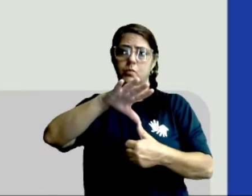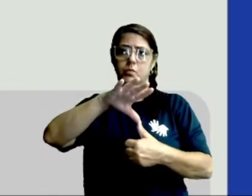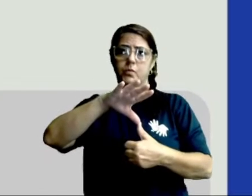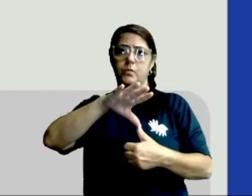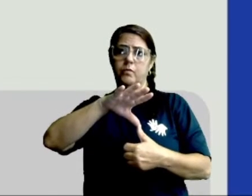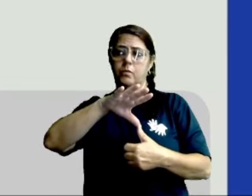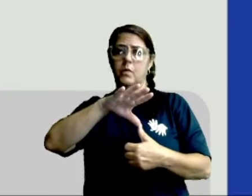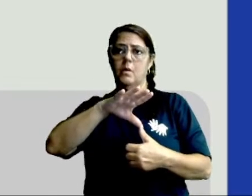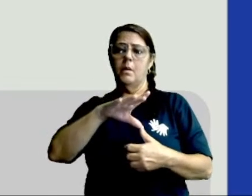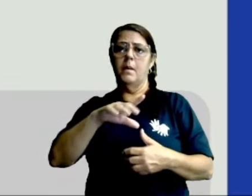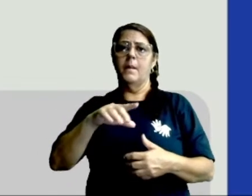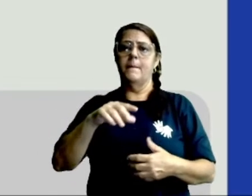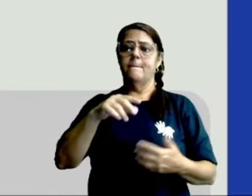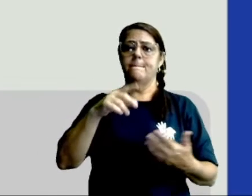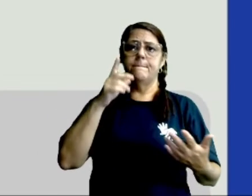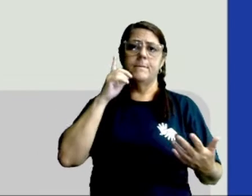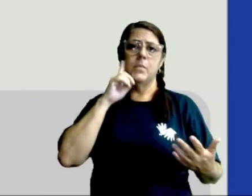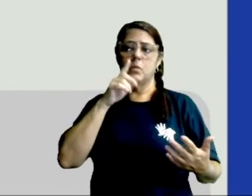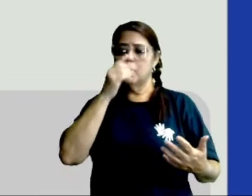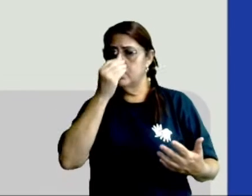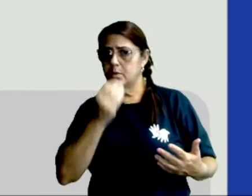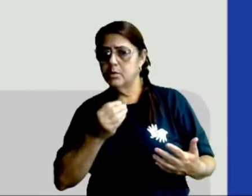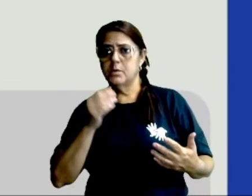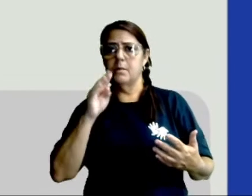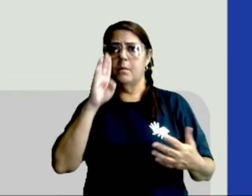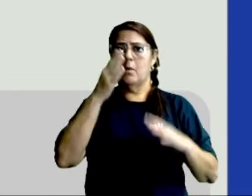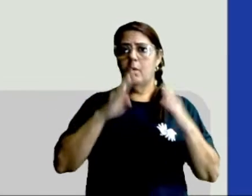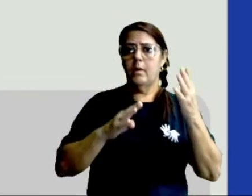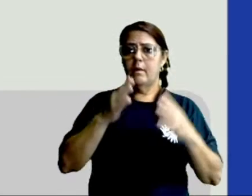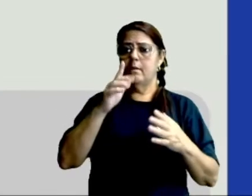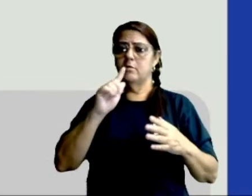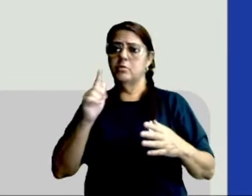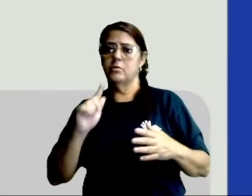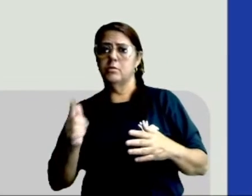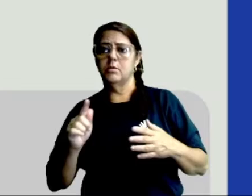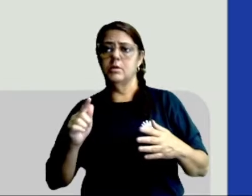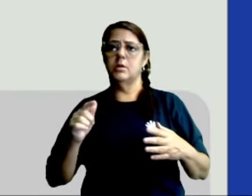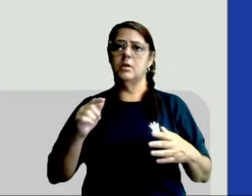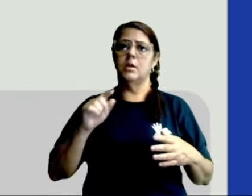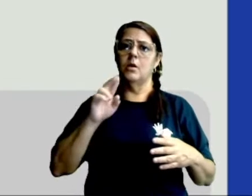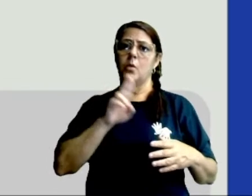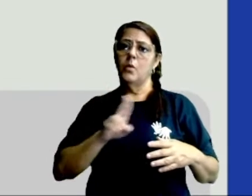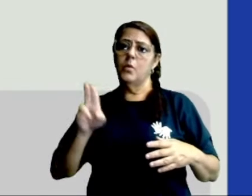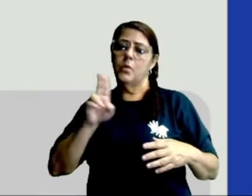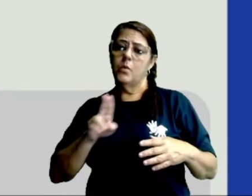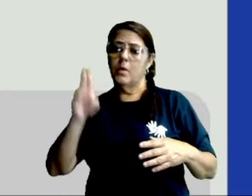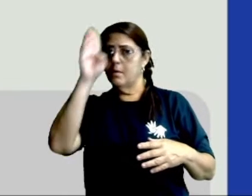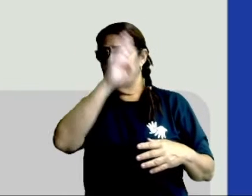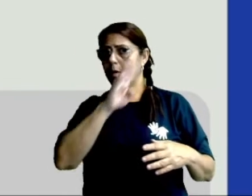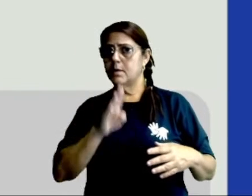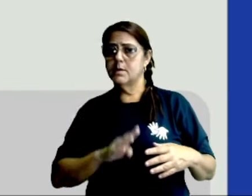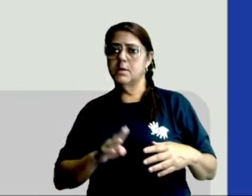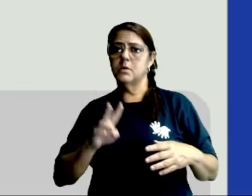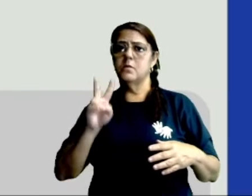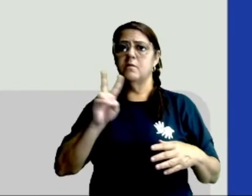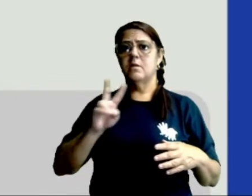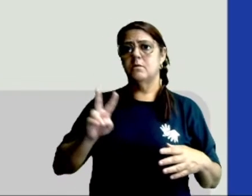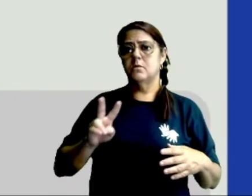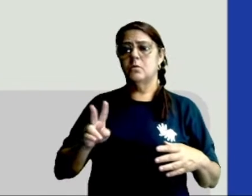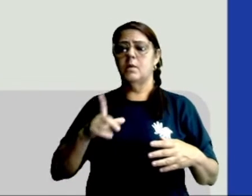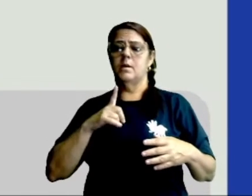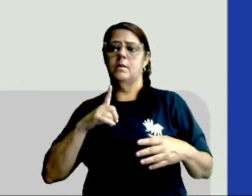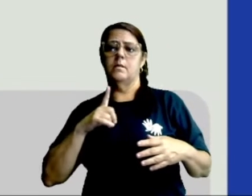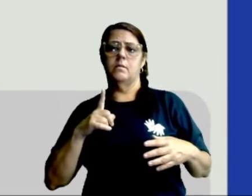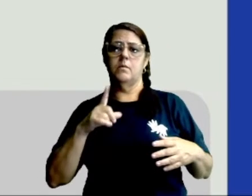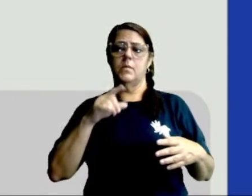Equador, Peru, Bolívia, Paraguai, Chile, Argentina, Uruguai, Brasil, Venezuela,